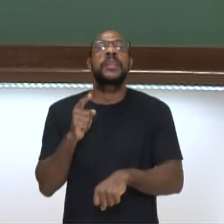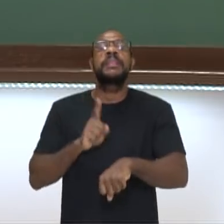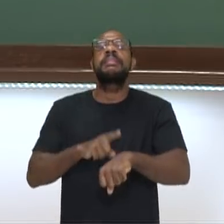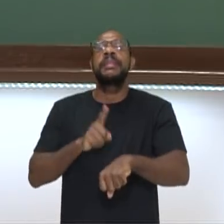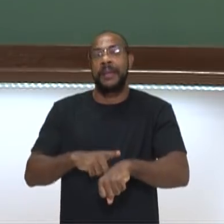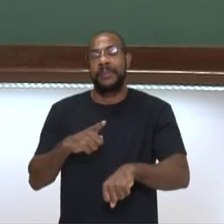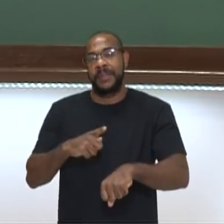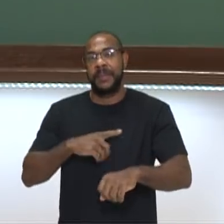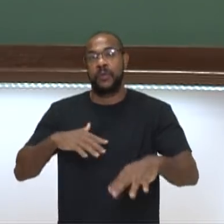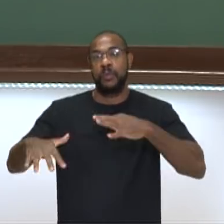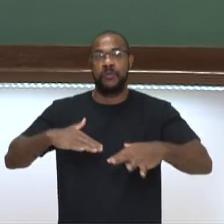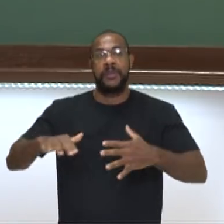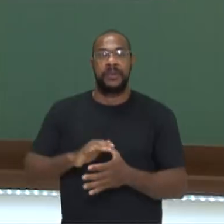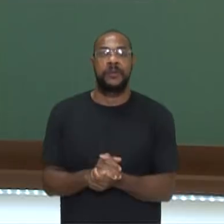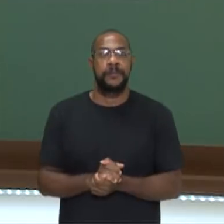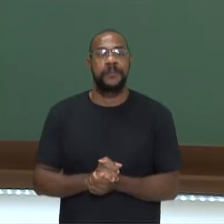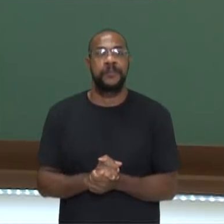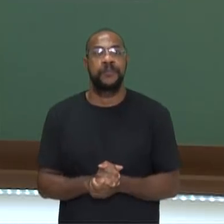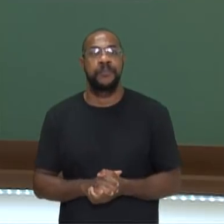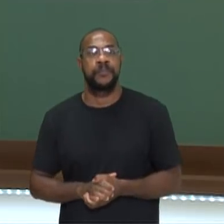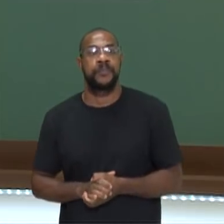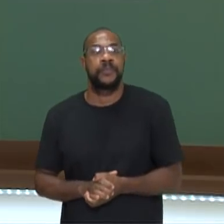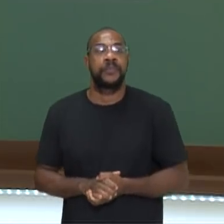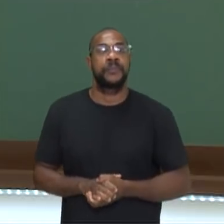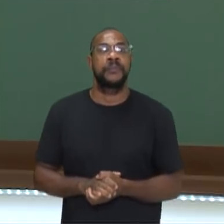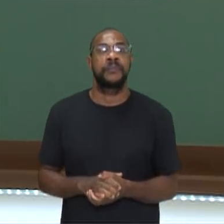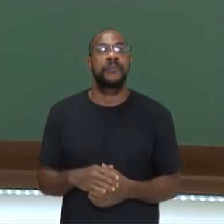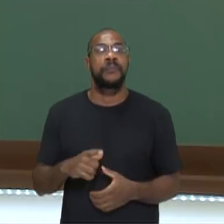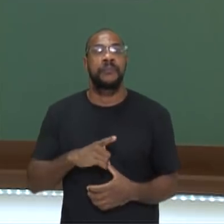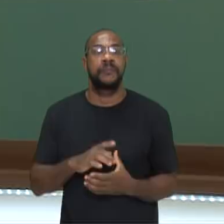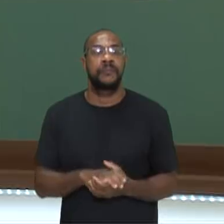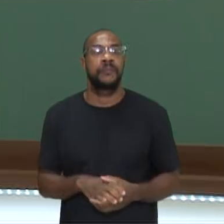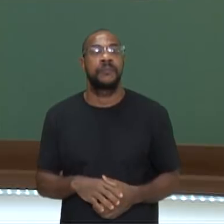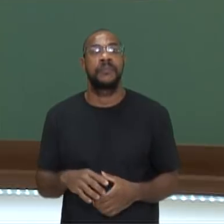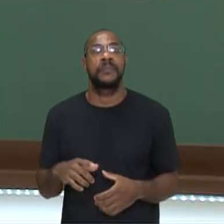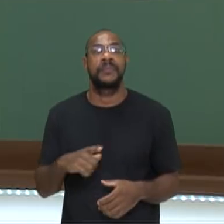ok? Segunda característica, há os